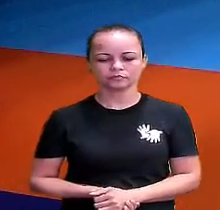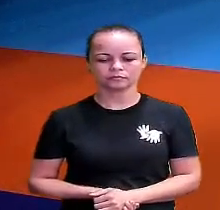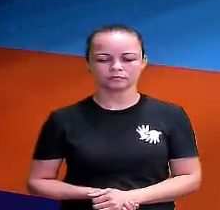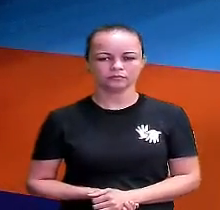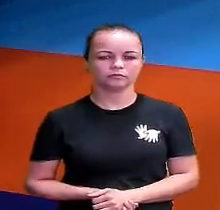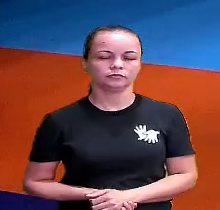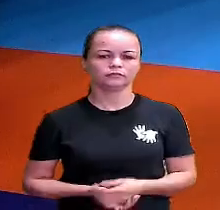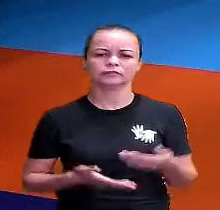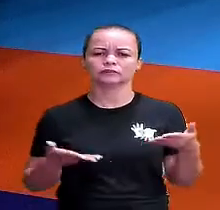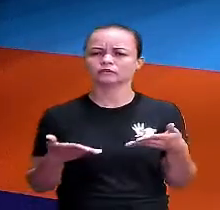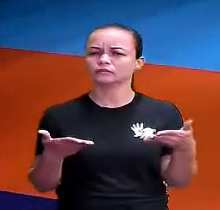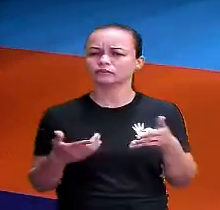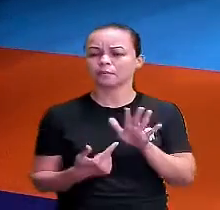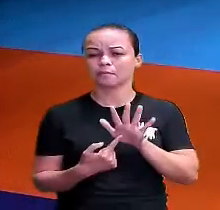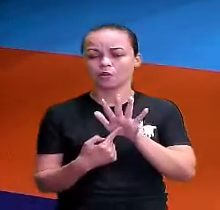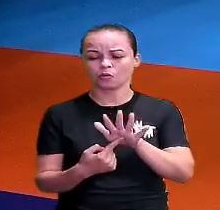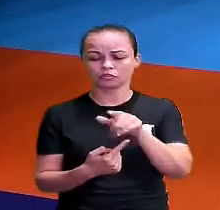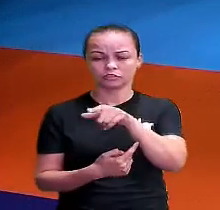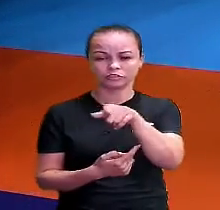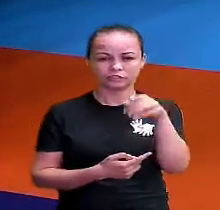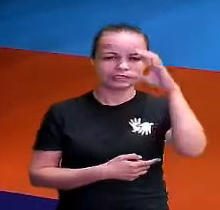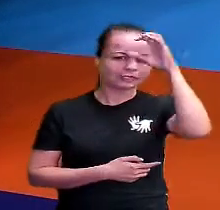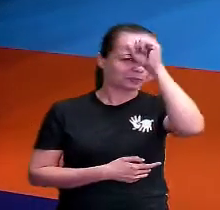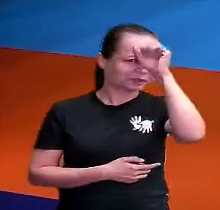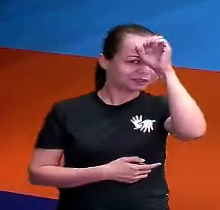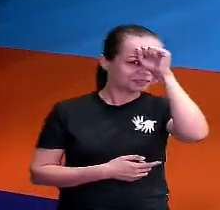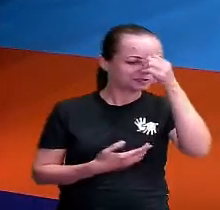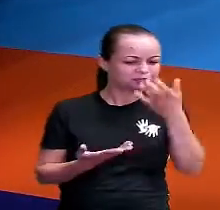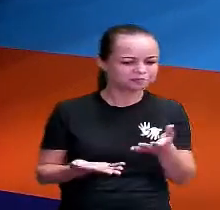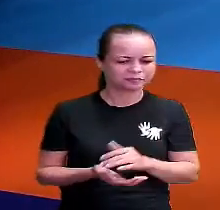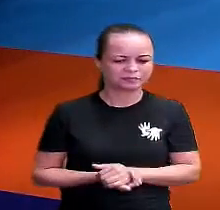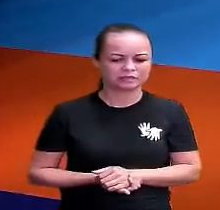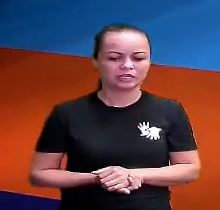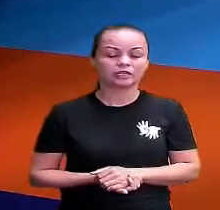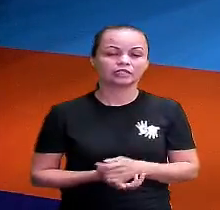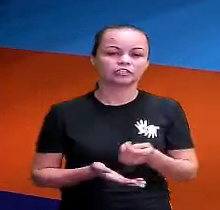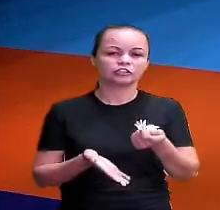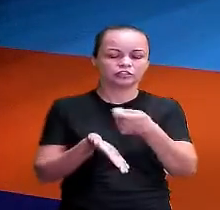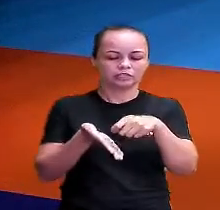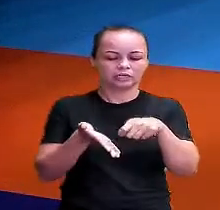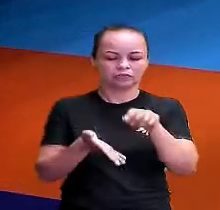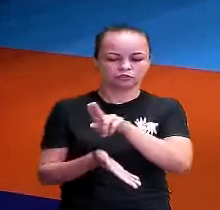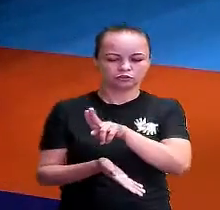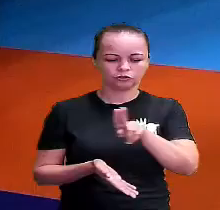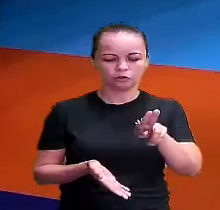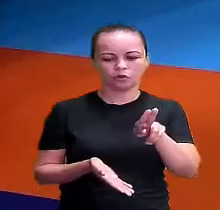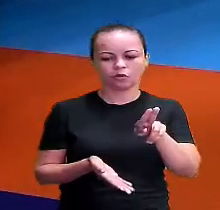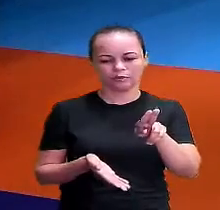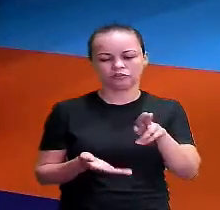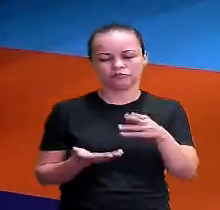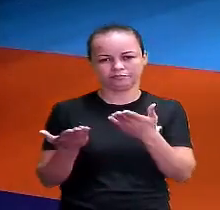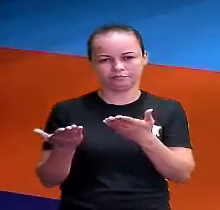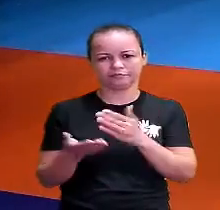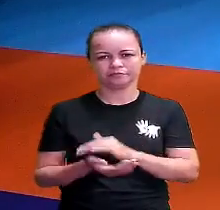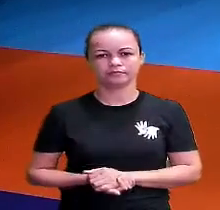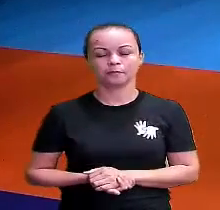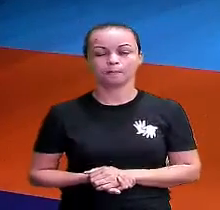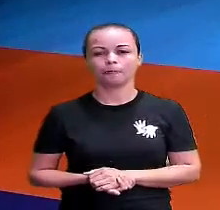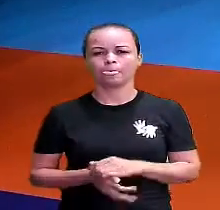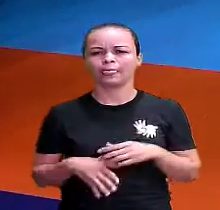Agora, mostre que você aprendeu. Escreva os nomes dos termos da adição. Essa daqui